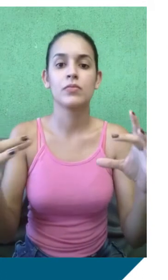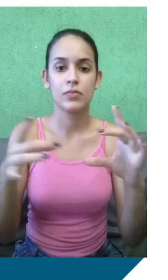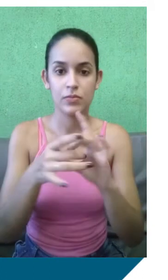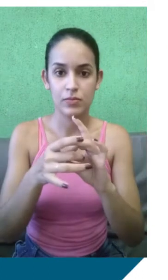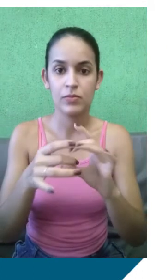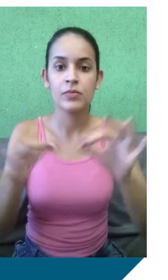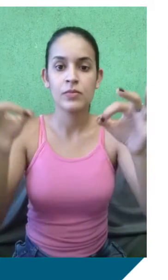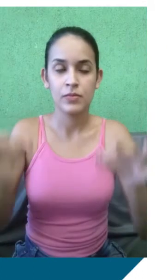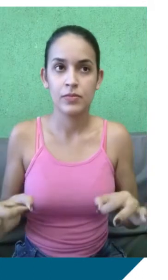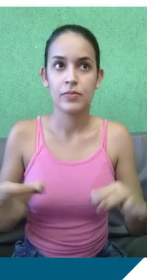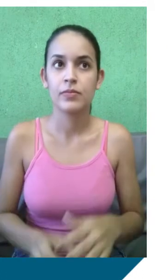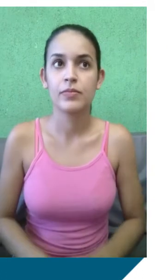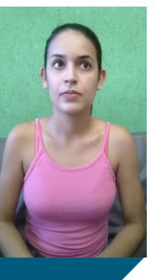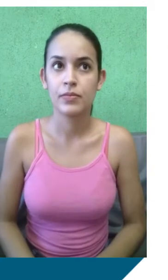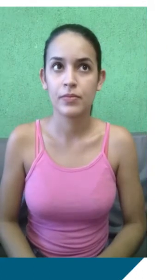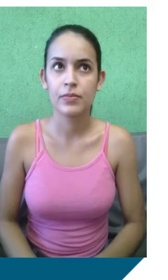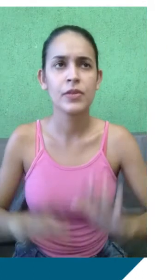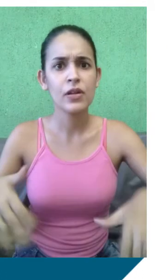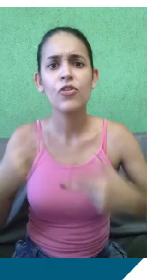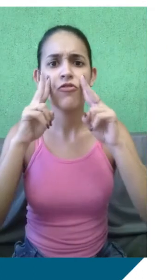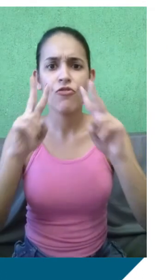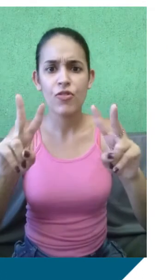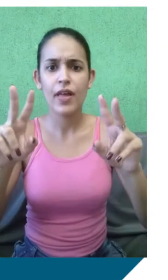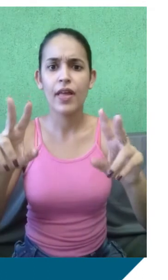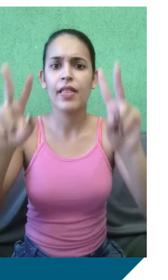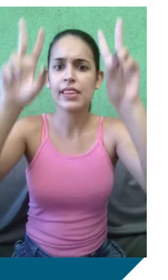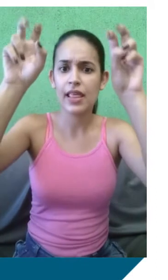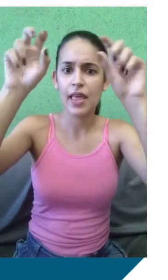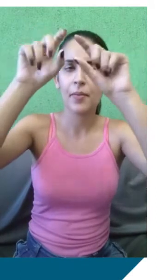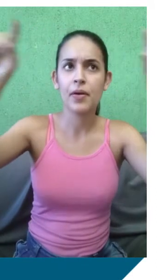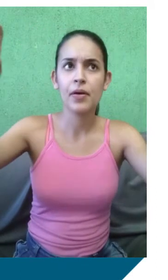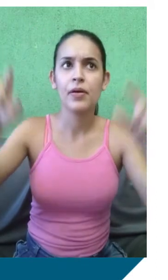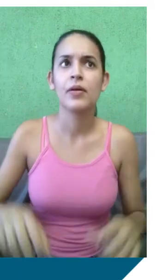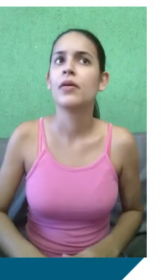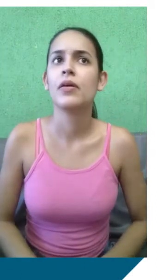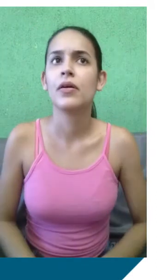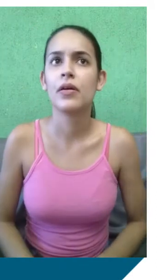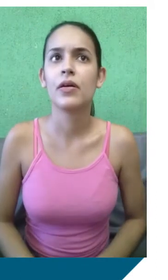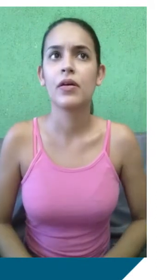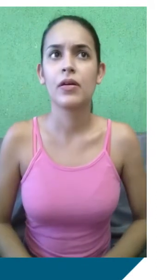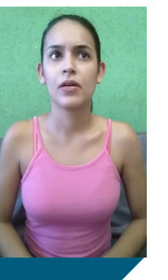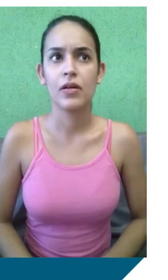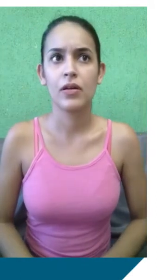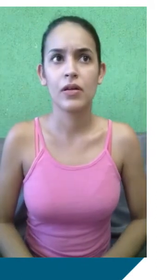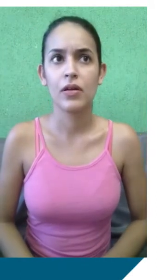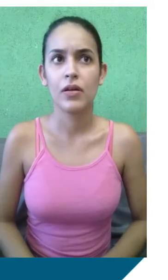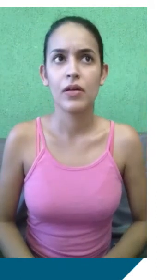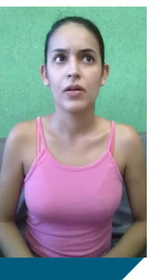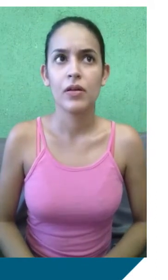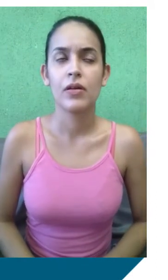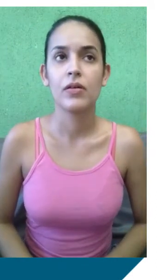intenção comunicativa na alternativa correta. A julgar pelo título, a alternativa C, notícia,